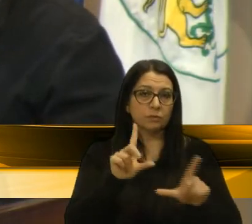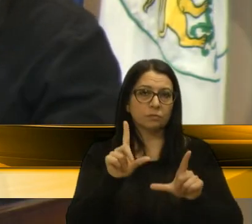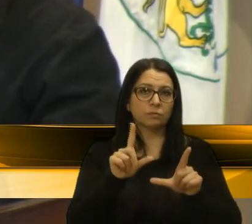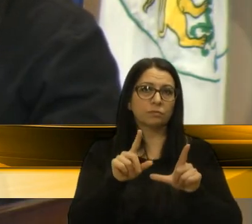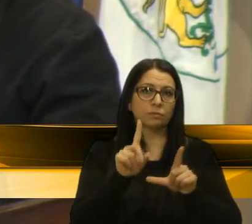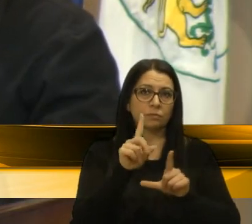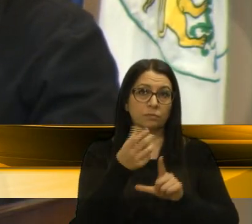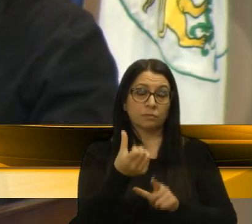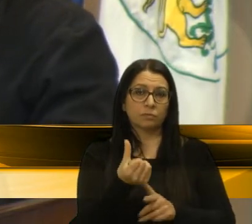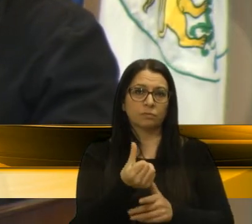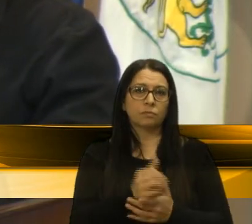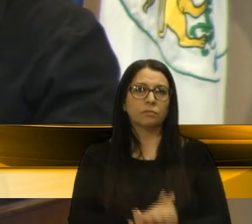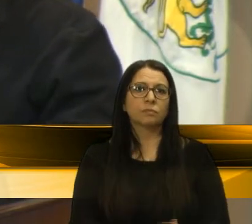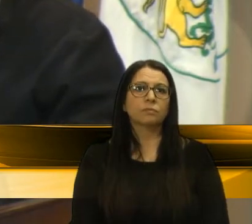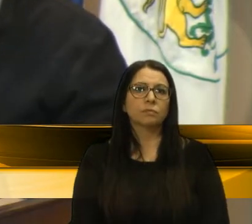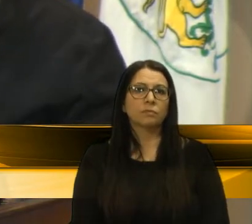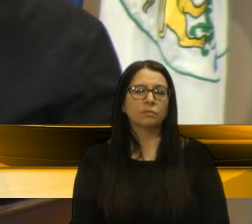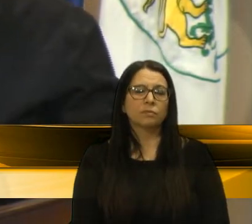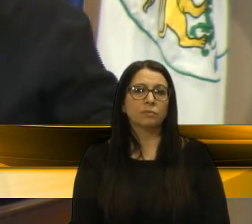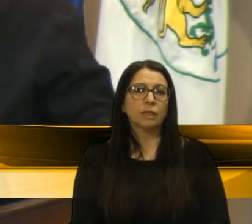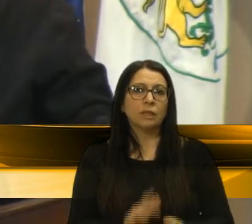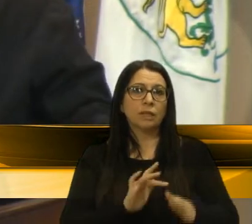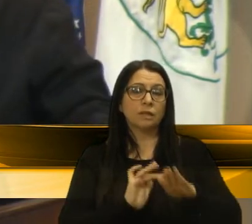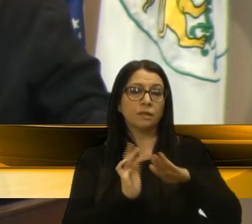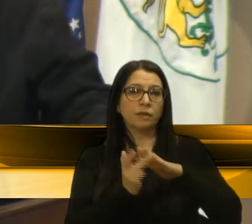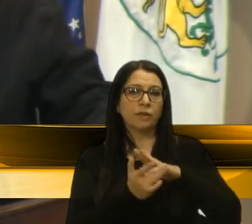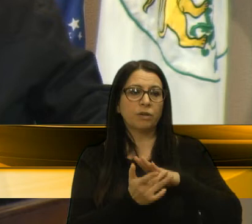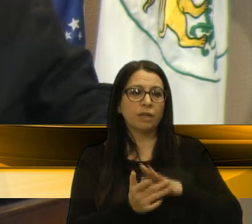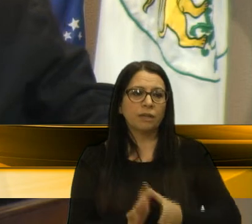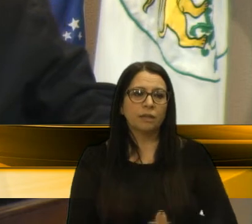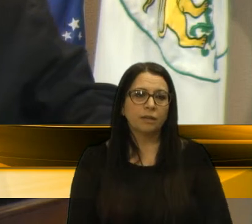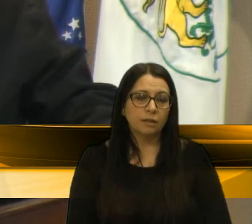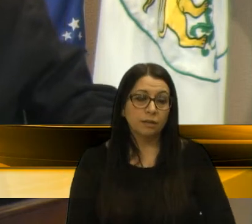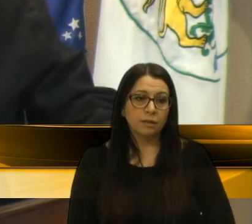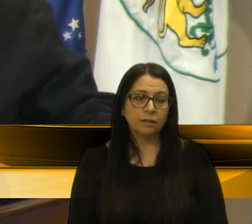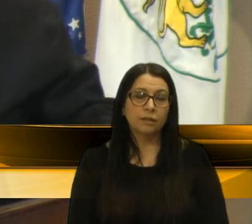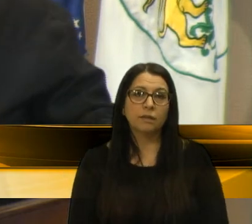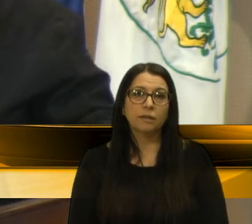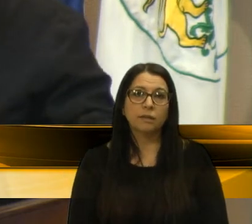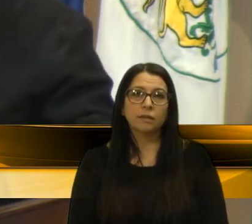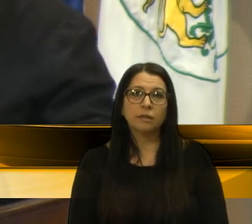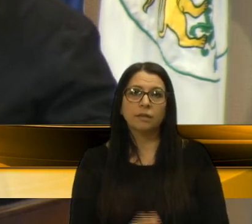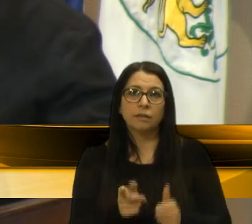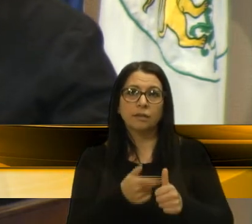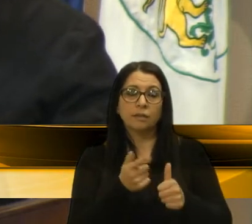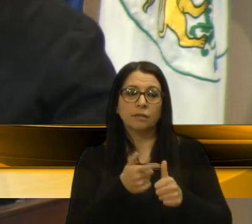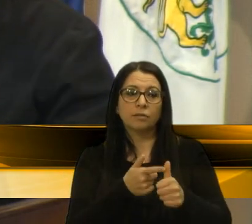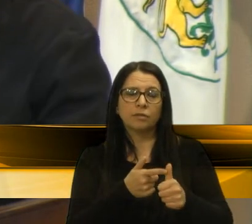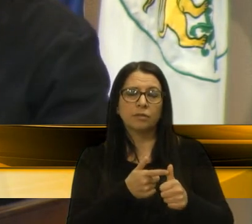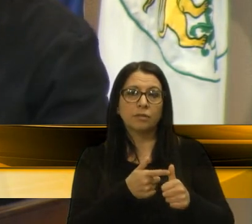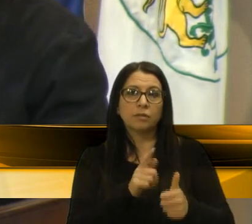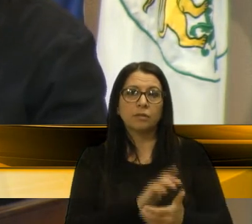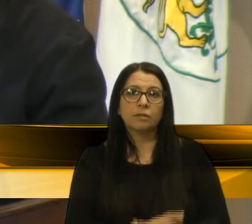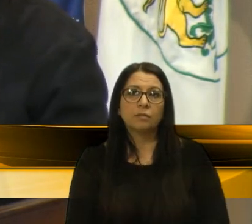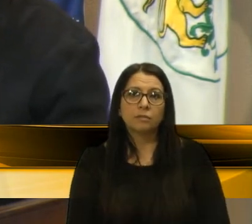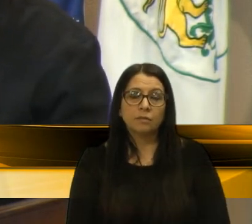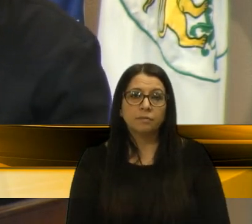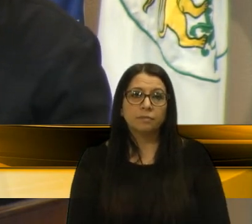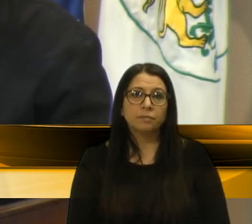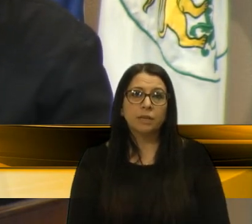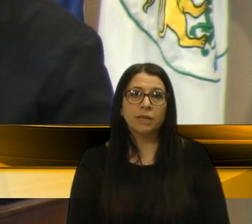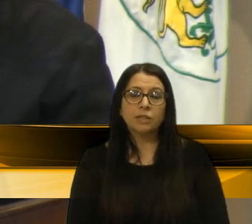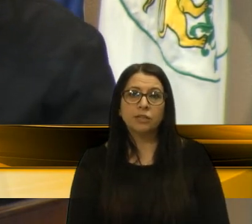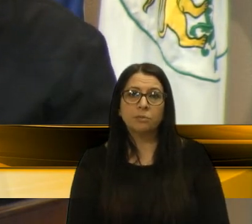canal 16, ou pelas mídias sociais. Em primeiro lugar, o meu agradecimento ao vereador Edson